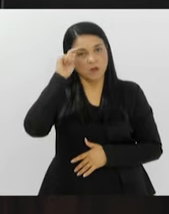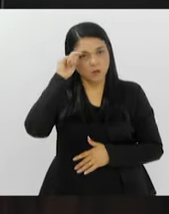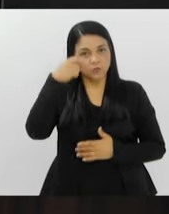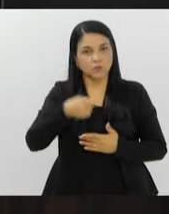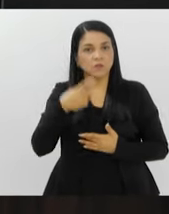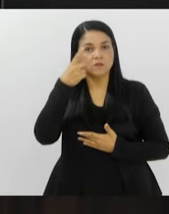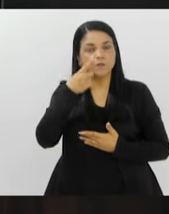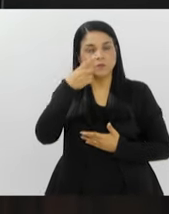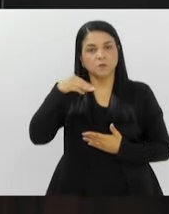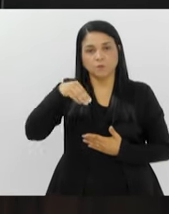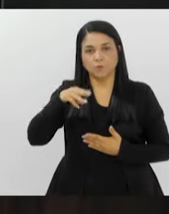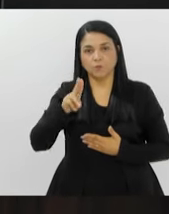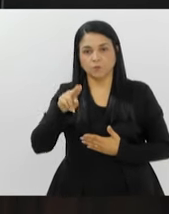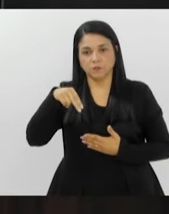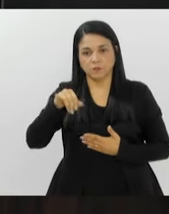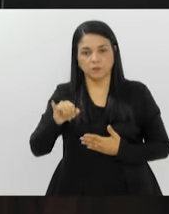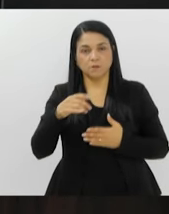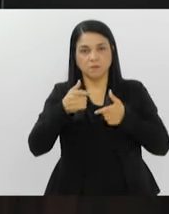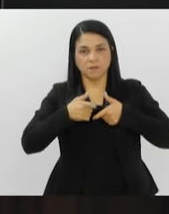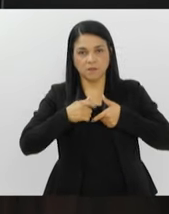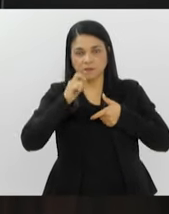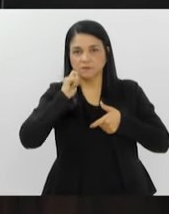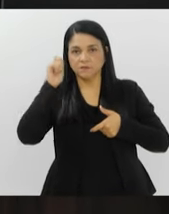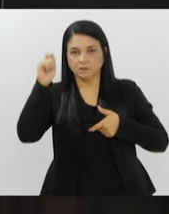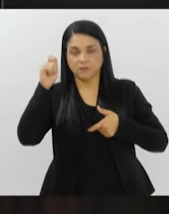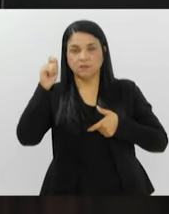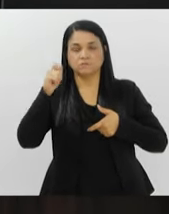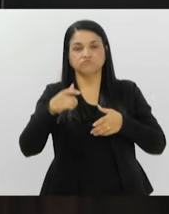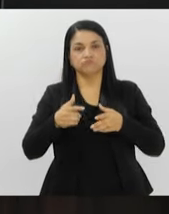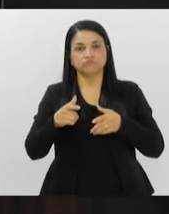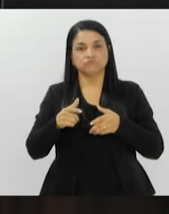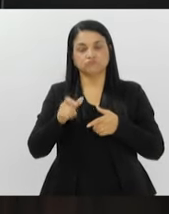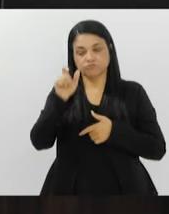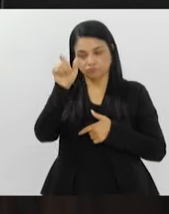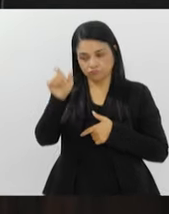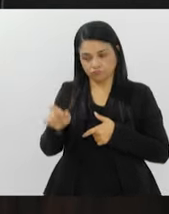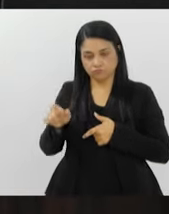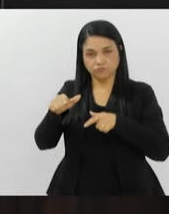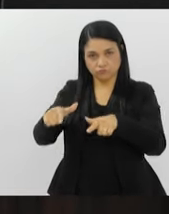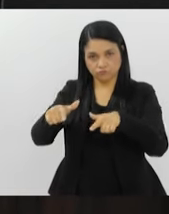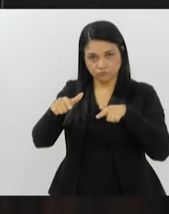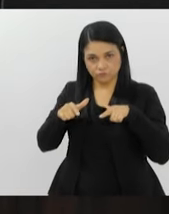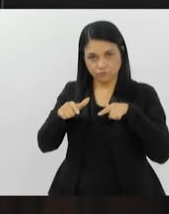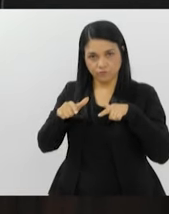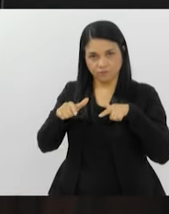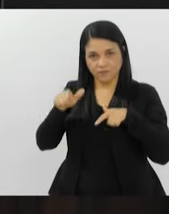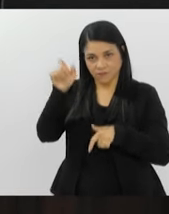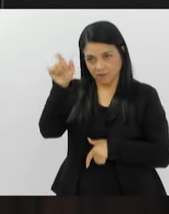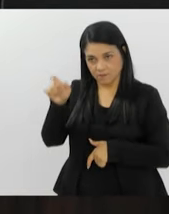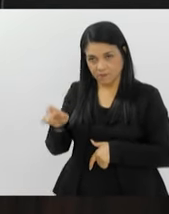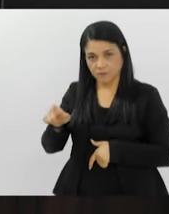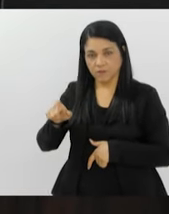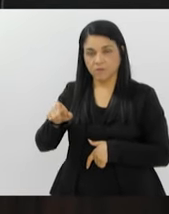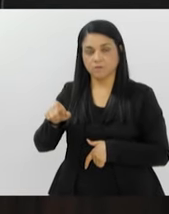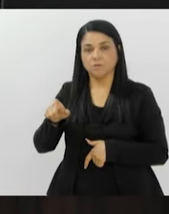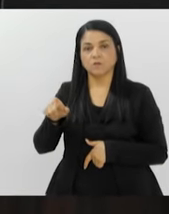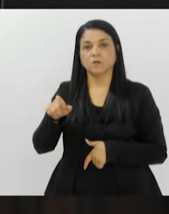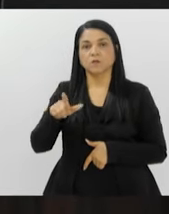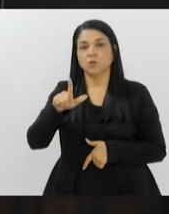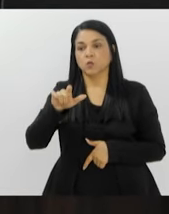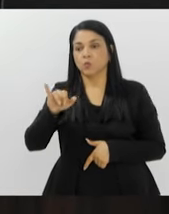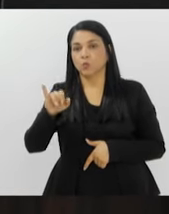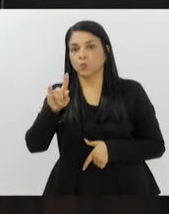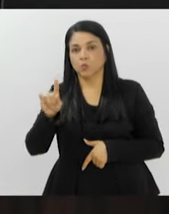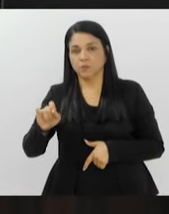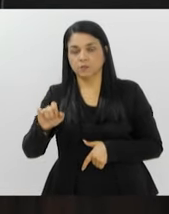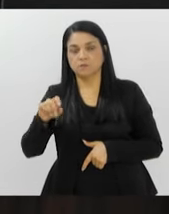deputado Muniz Neto que concede a medalha Tiradentes e respectivo diploma a o ilustríssimo senr luí